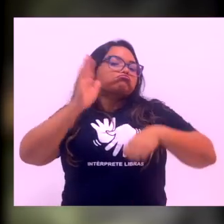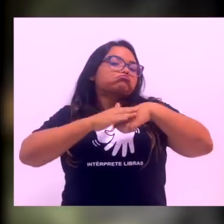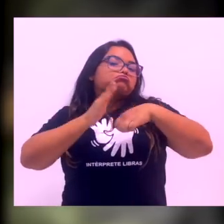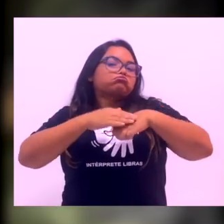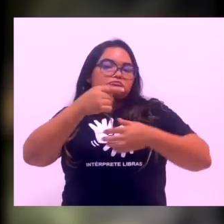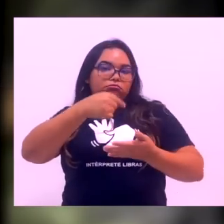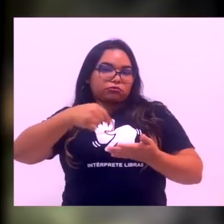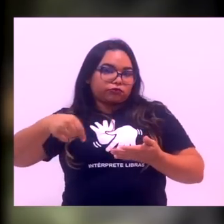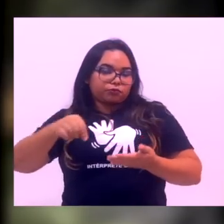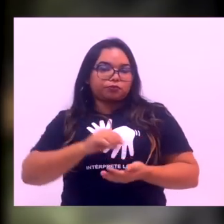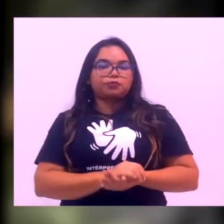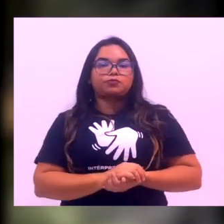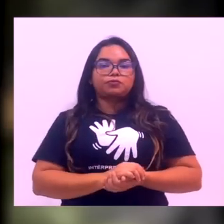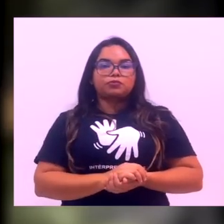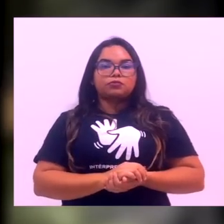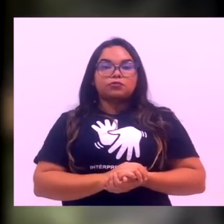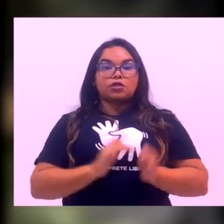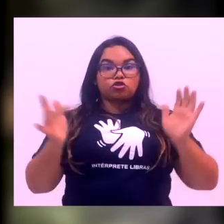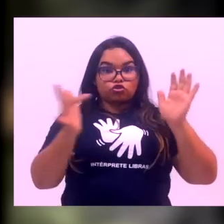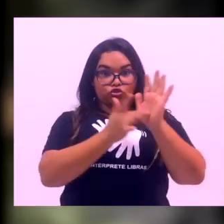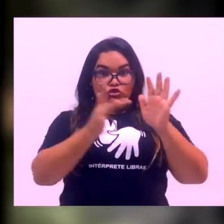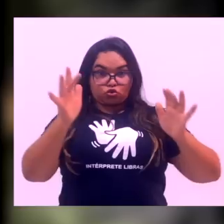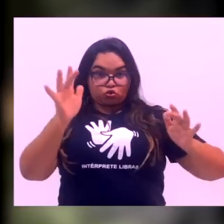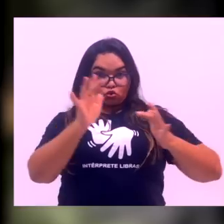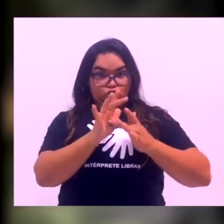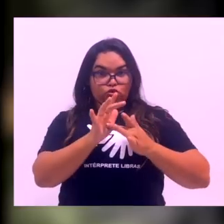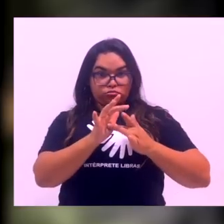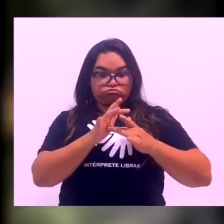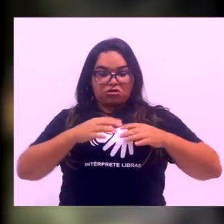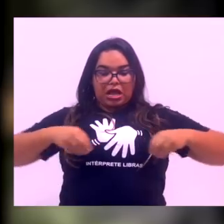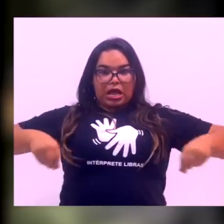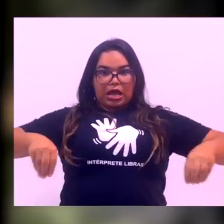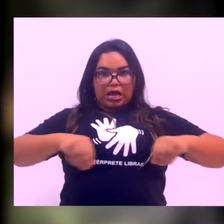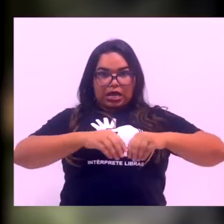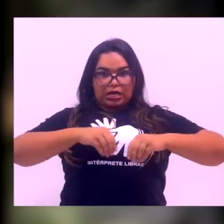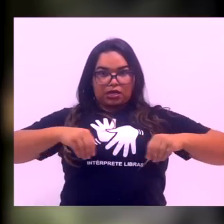E qual é a 4ª vez em que Deus escreveu com o próprio dedo?